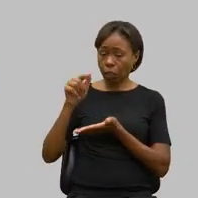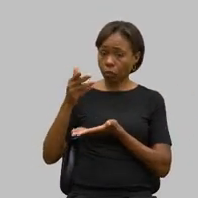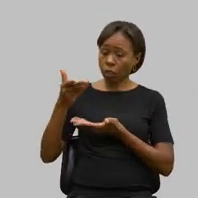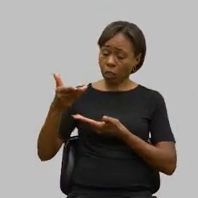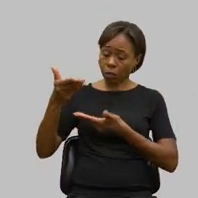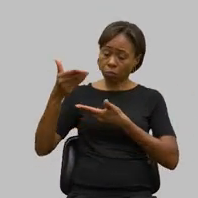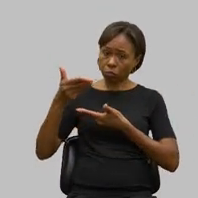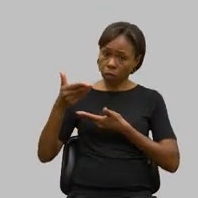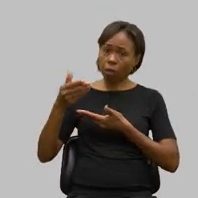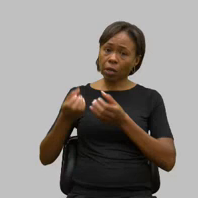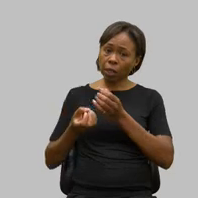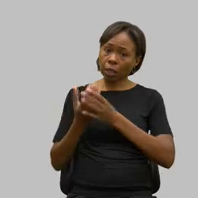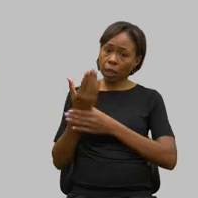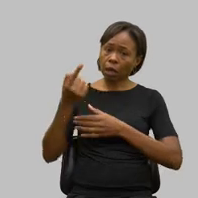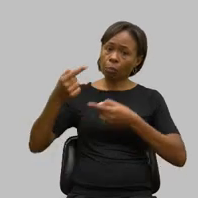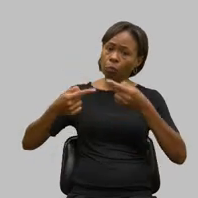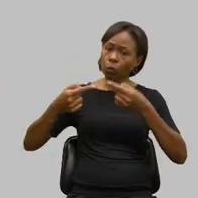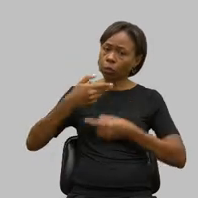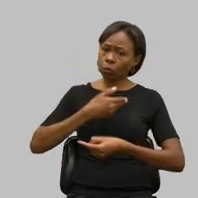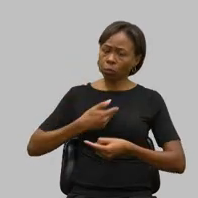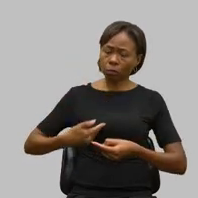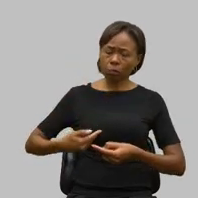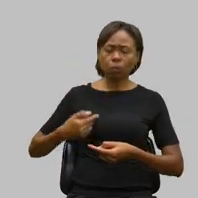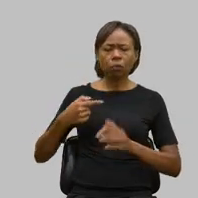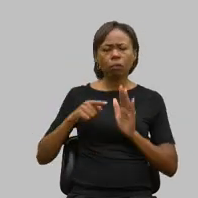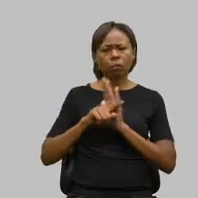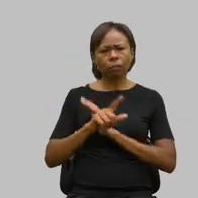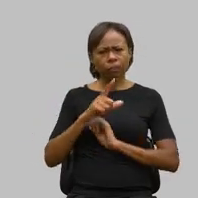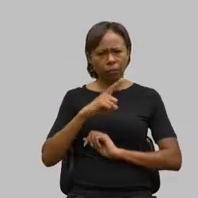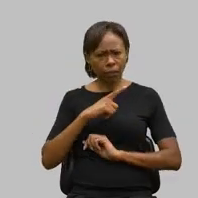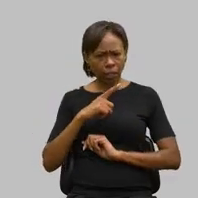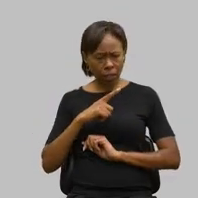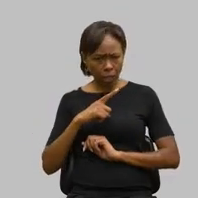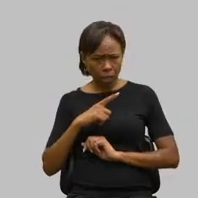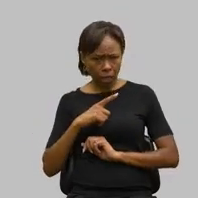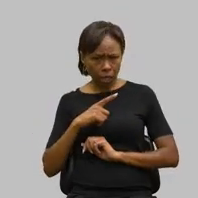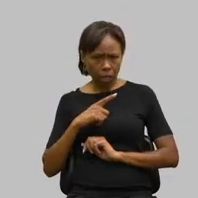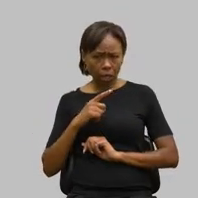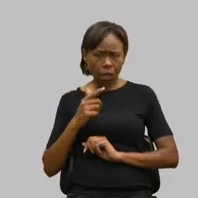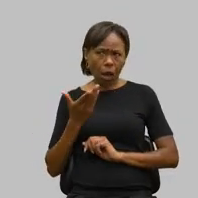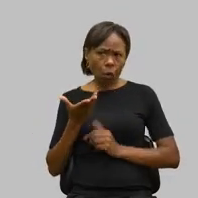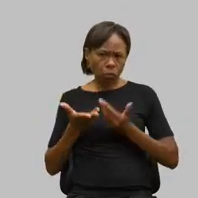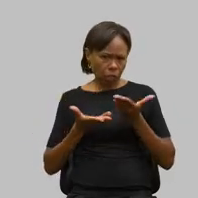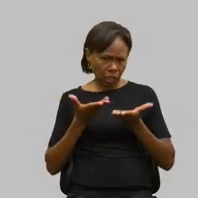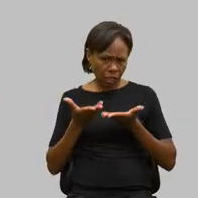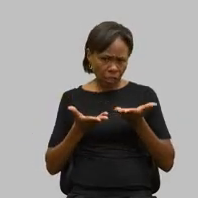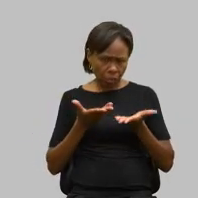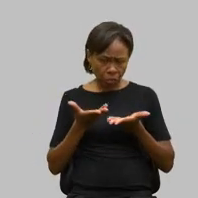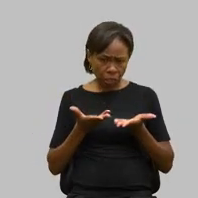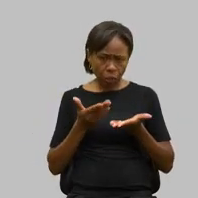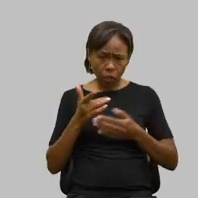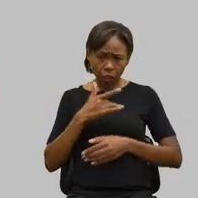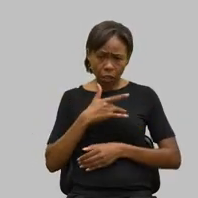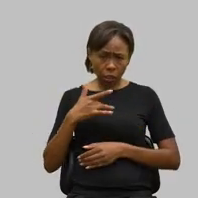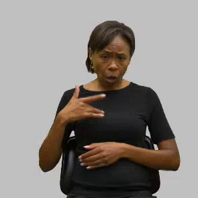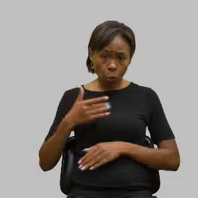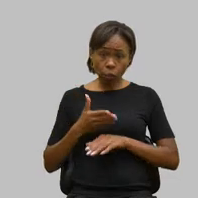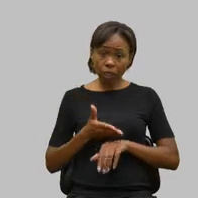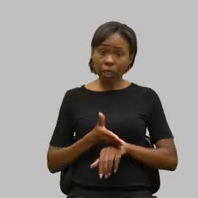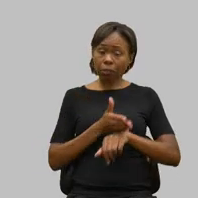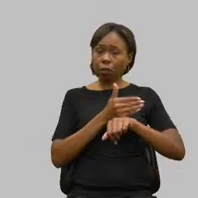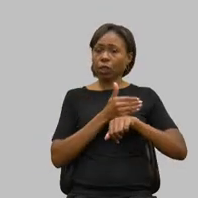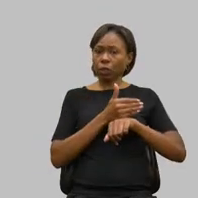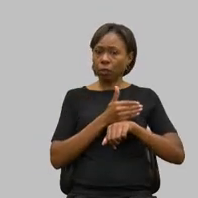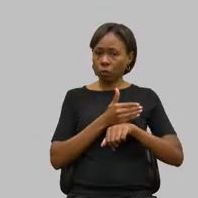políticas públicas. Queria saber se tem algum tratamento em saúde preventivo para a mulher, direcionado do Estado, algum